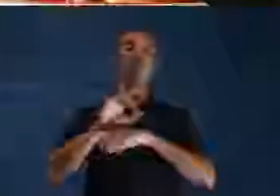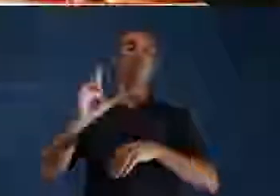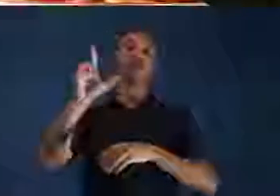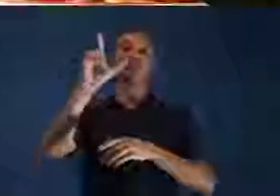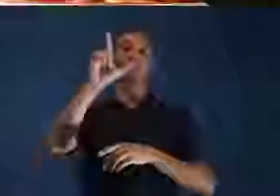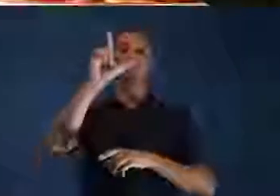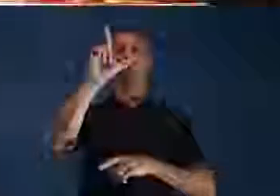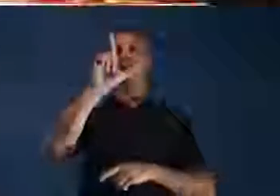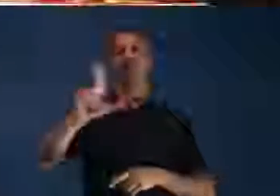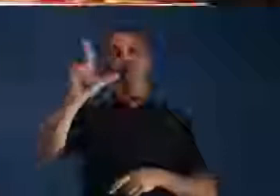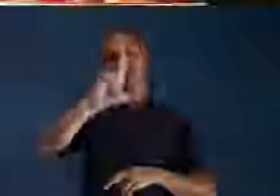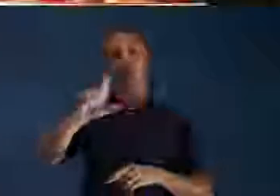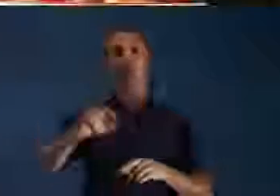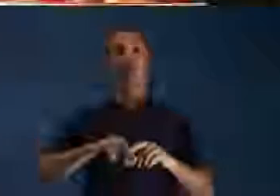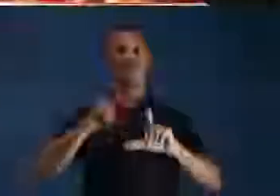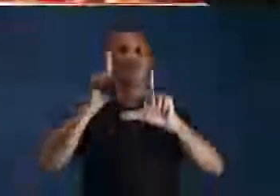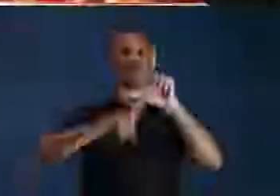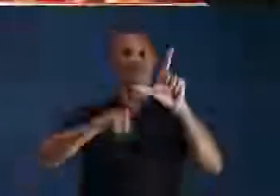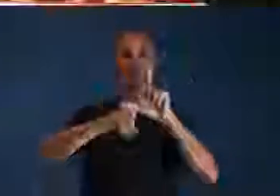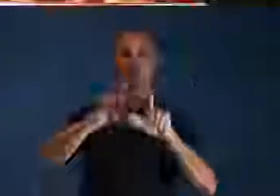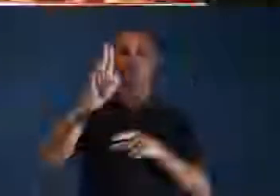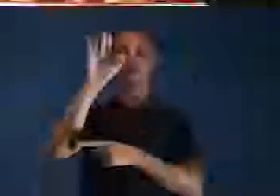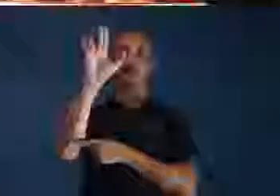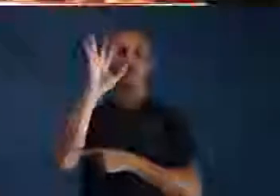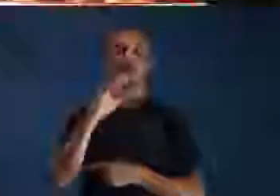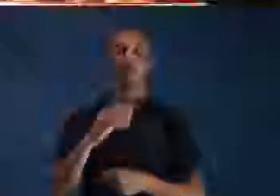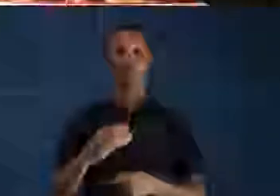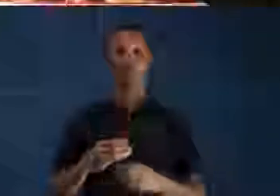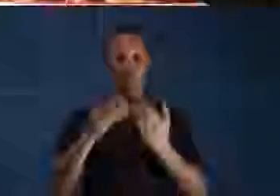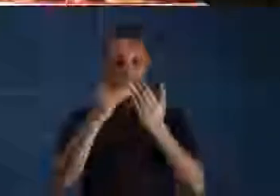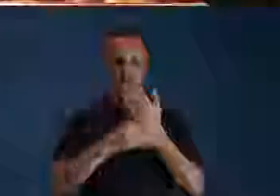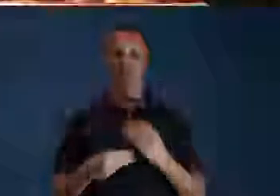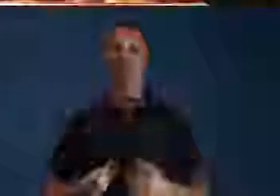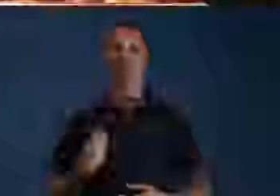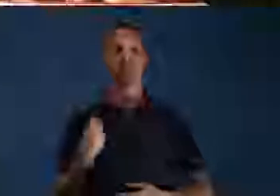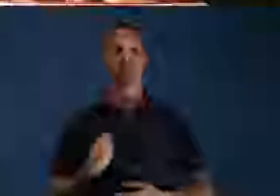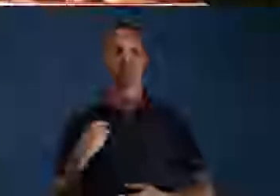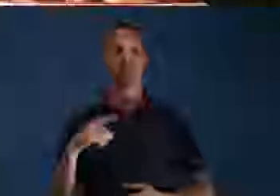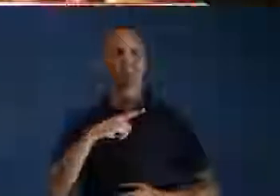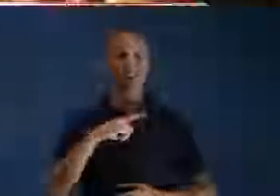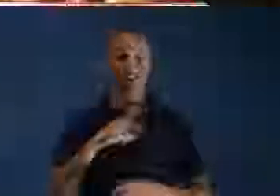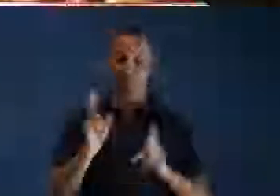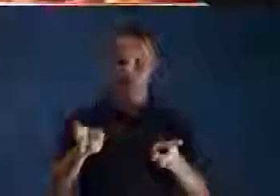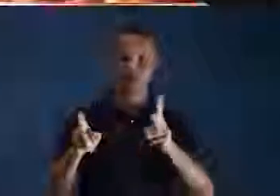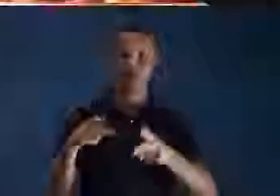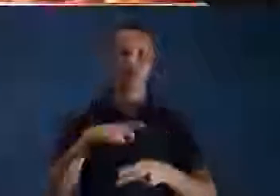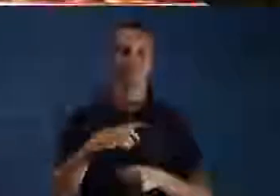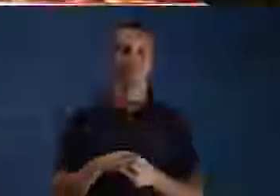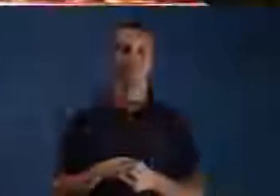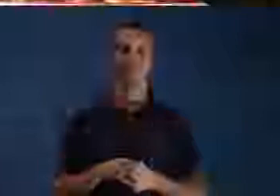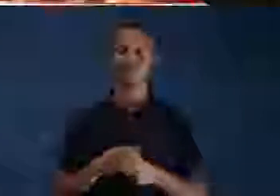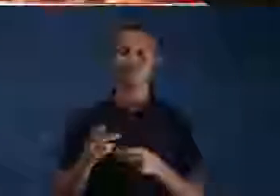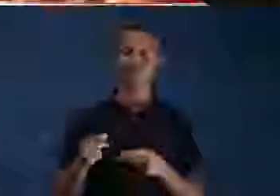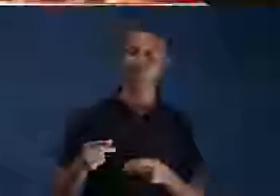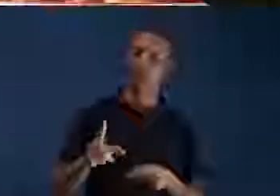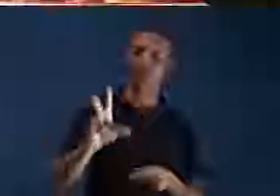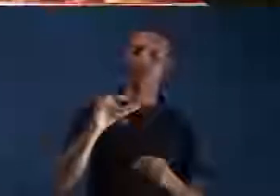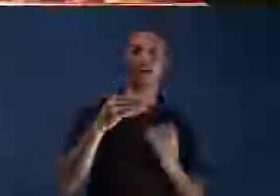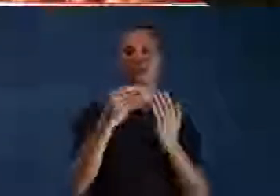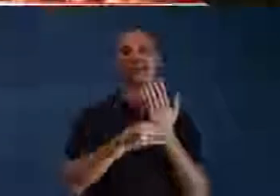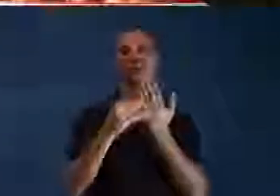trouxe os livros para mostrar que eles existem, né, e que eles resistem. E, durante muito tempo, nós ainda vamos